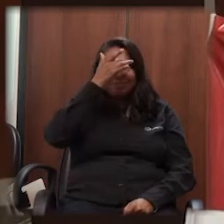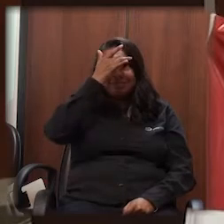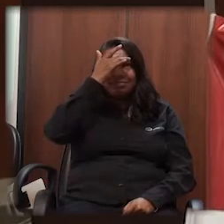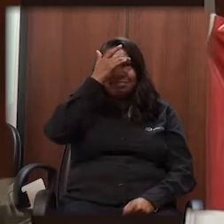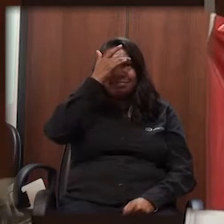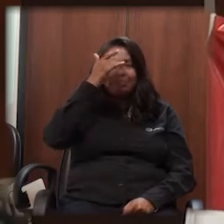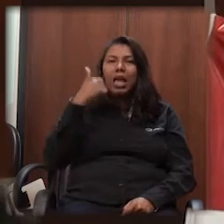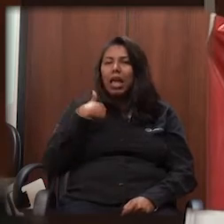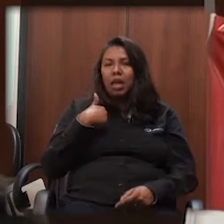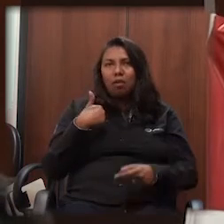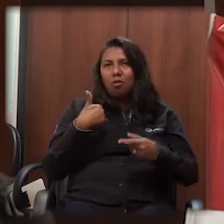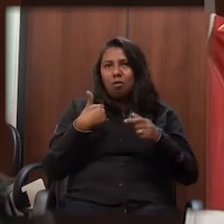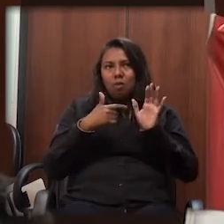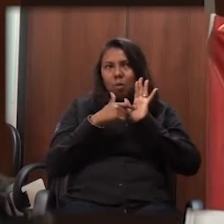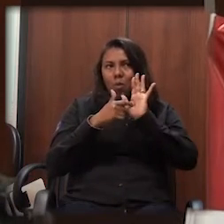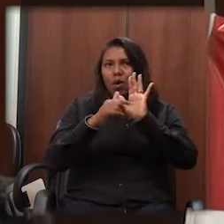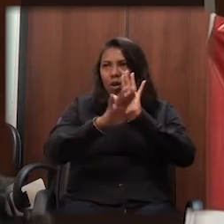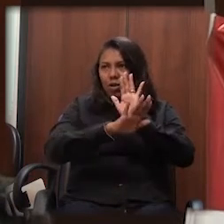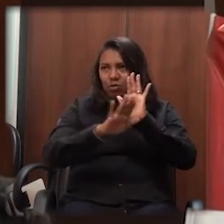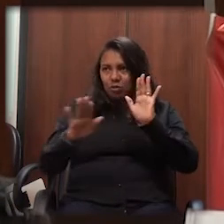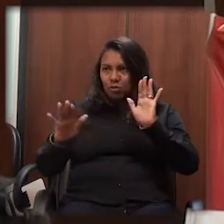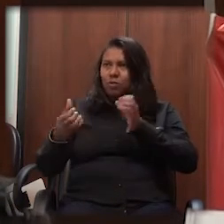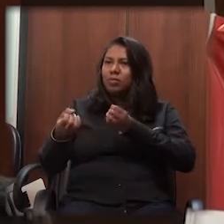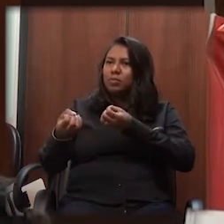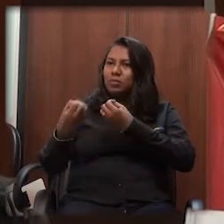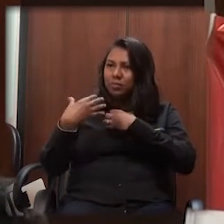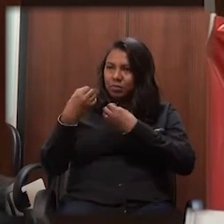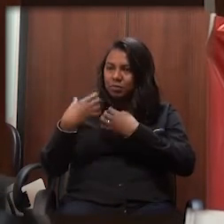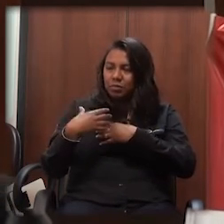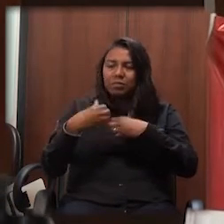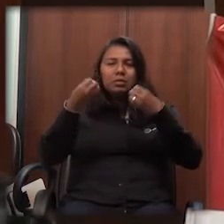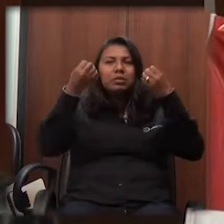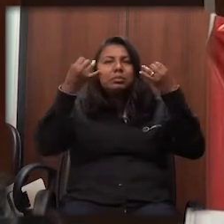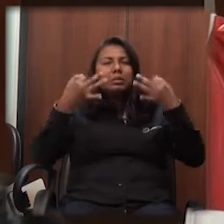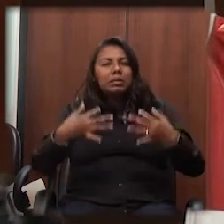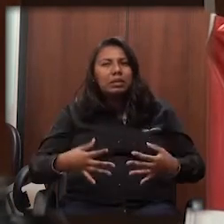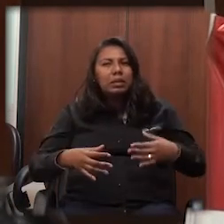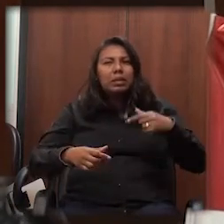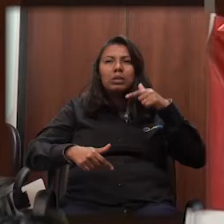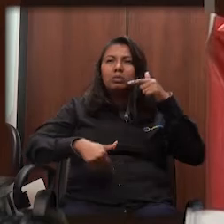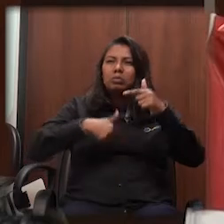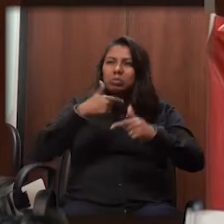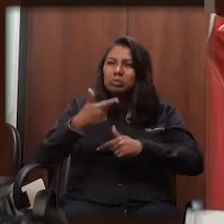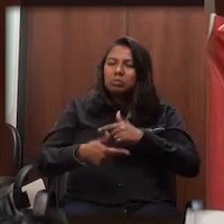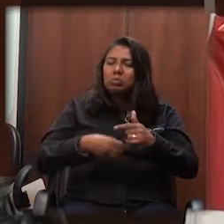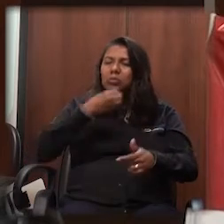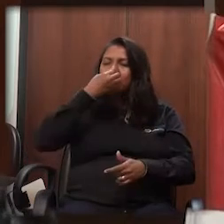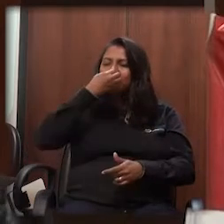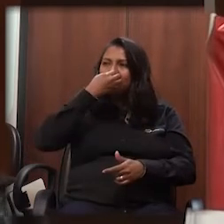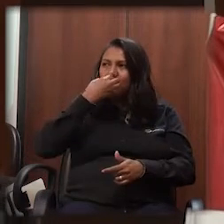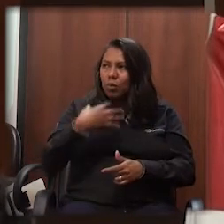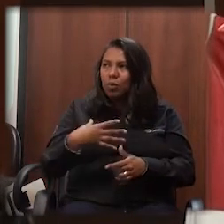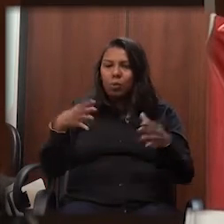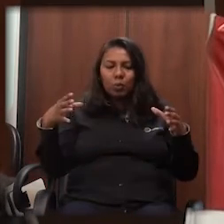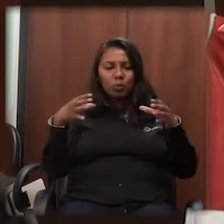tarefa aqui é apenas apresentar, né? Então, apresentar esses dados... dizer que foi um trabalho muito interessante de construção